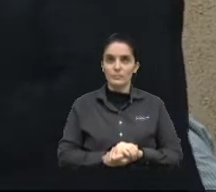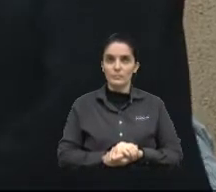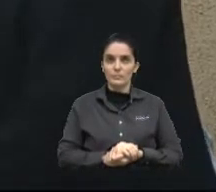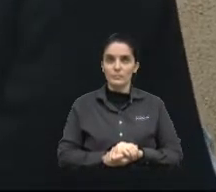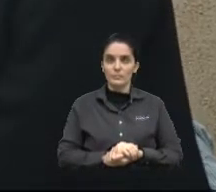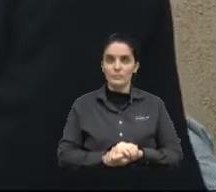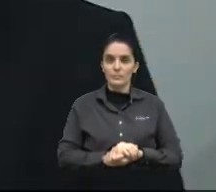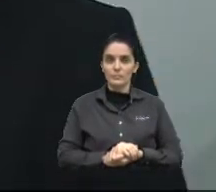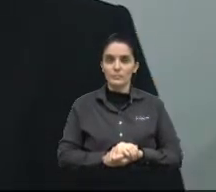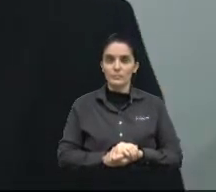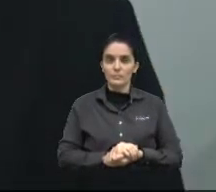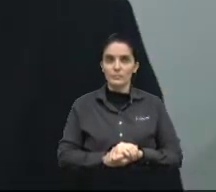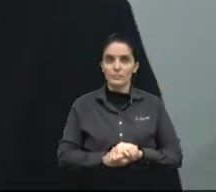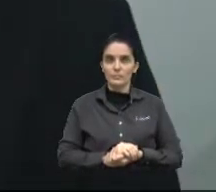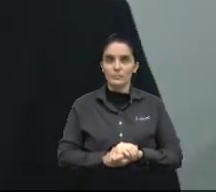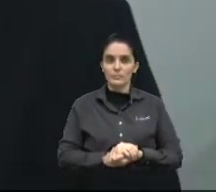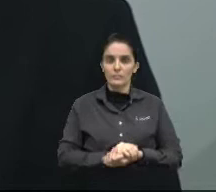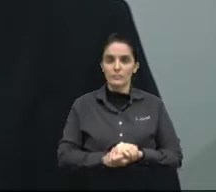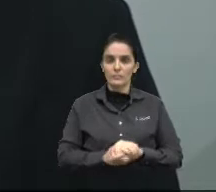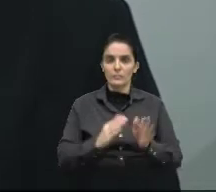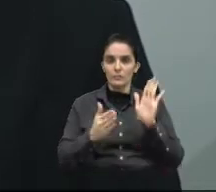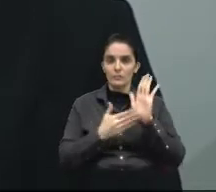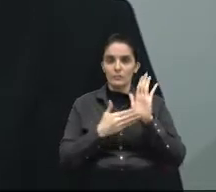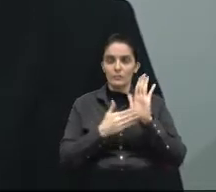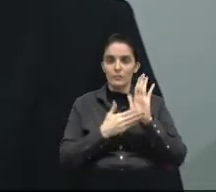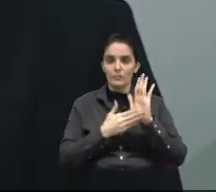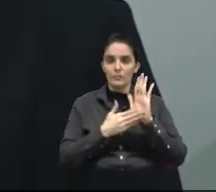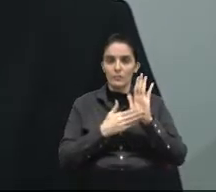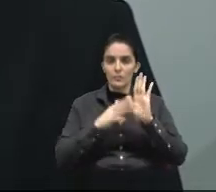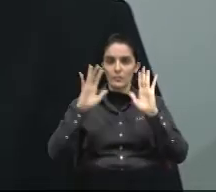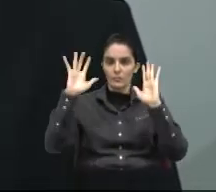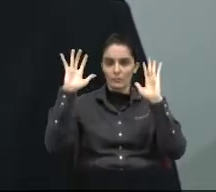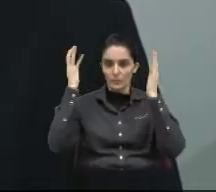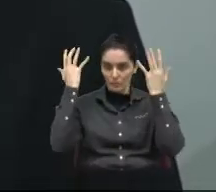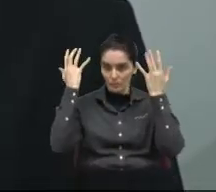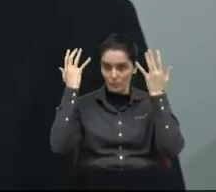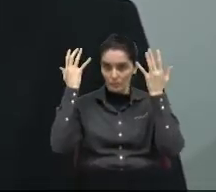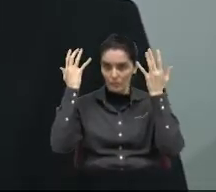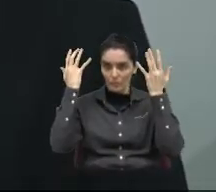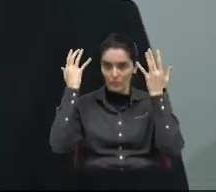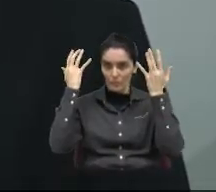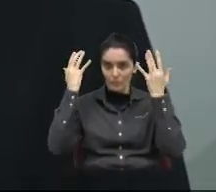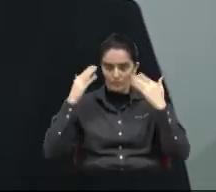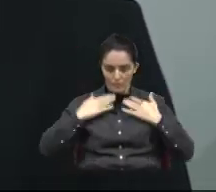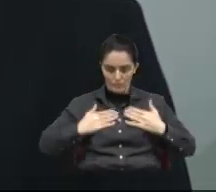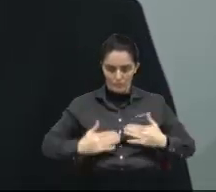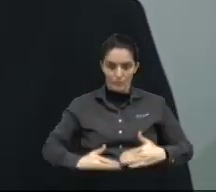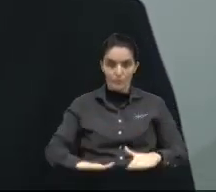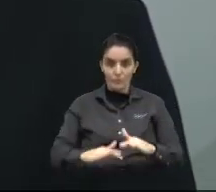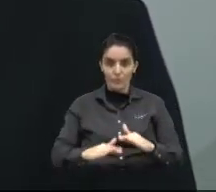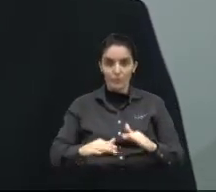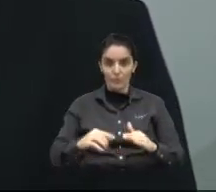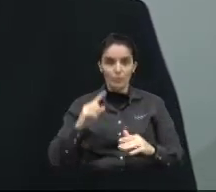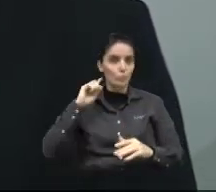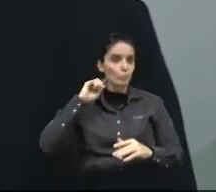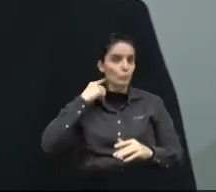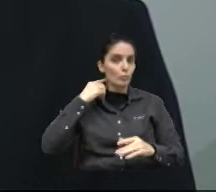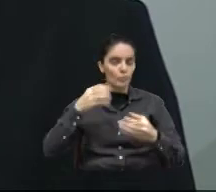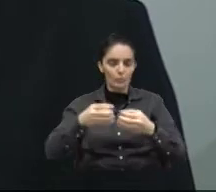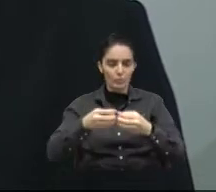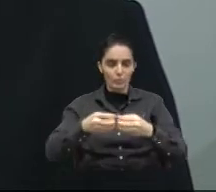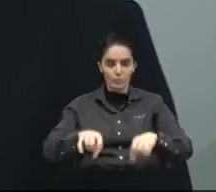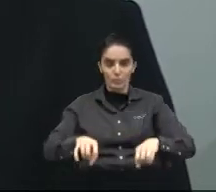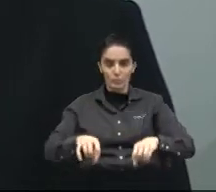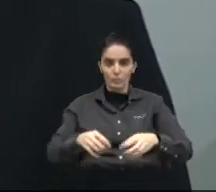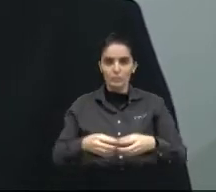em comemoração propõe a circulação de um evento avental todo sujo de ovo um espetáculo para reflexão e